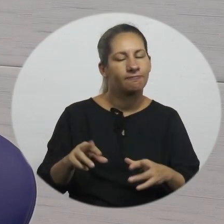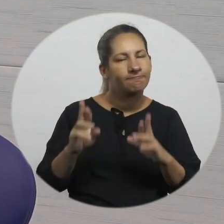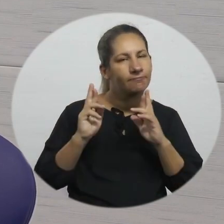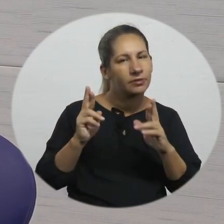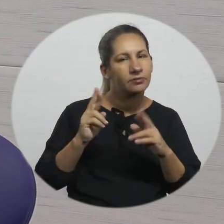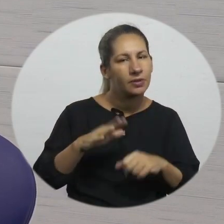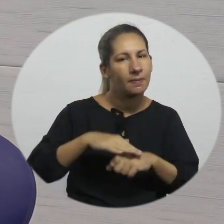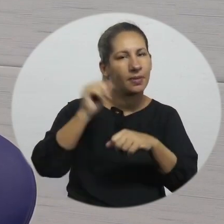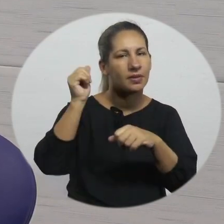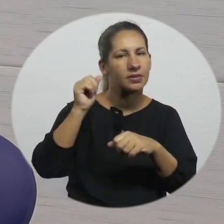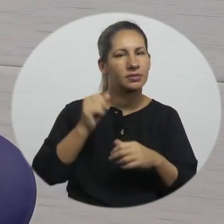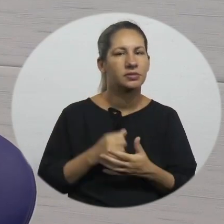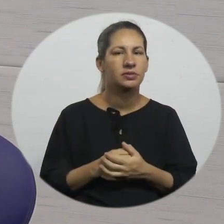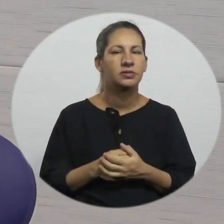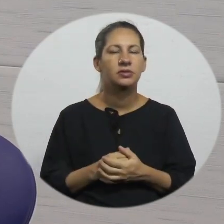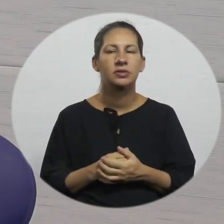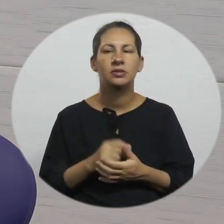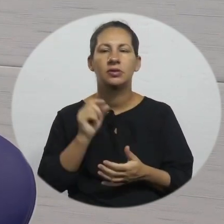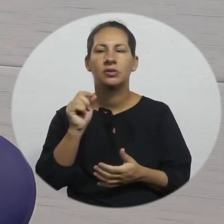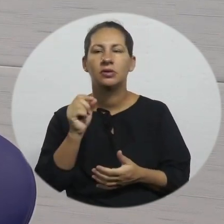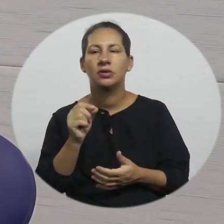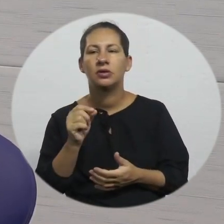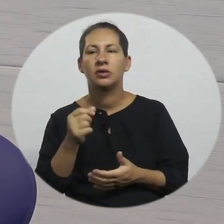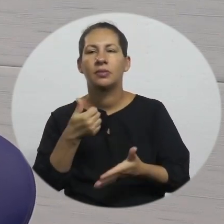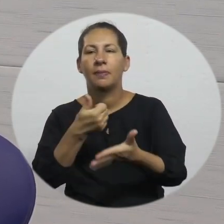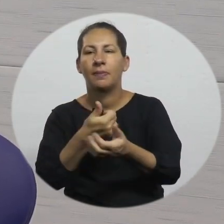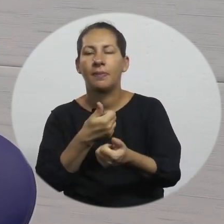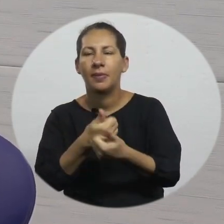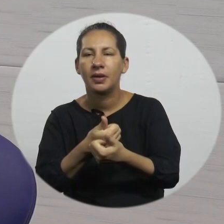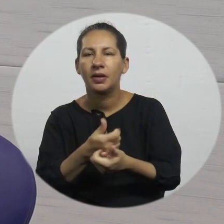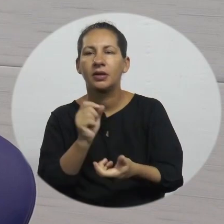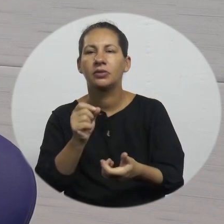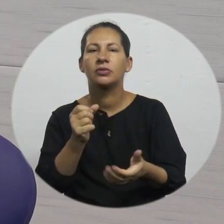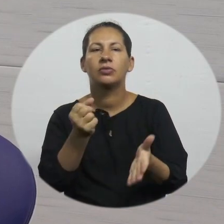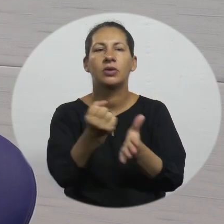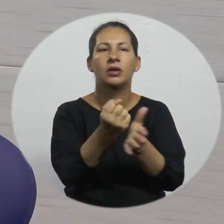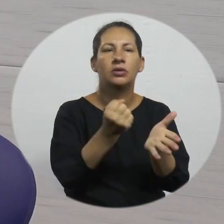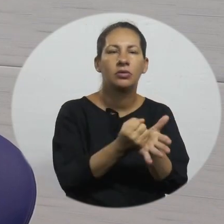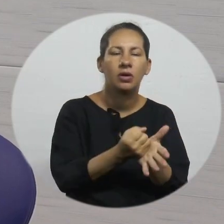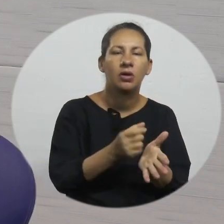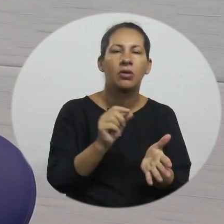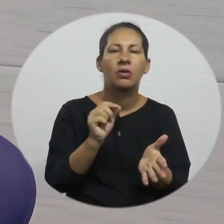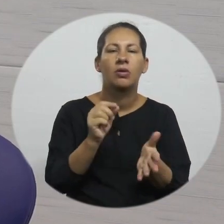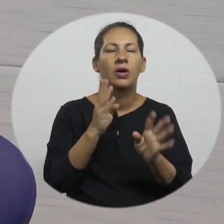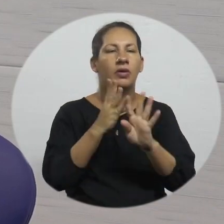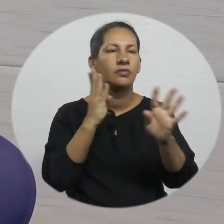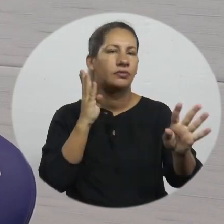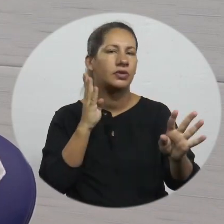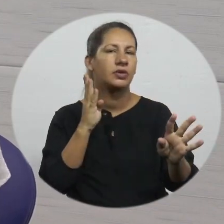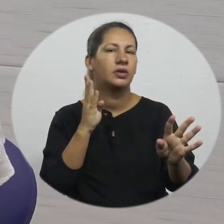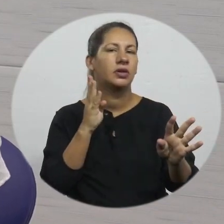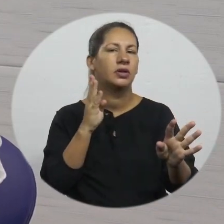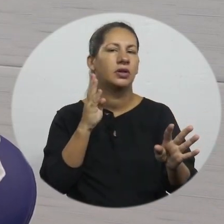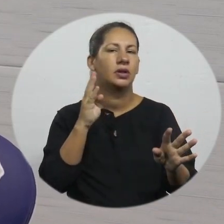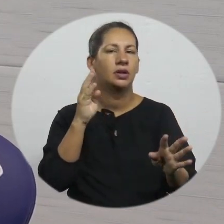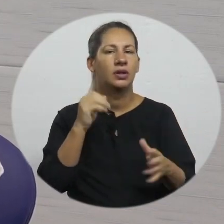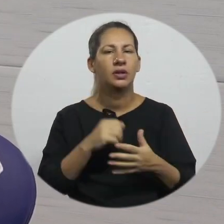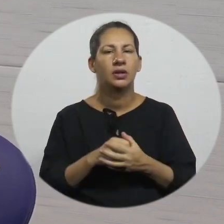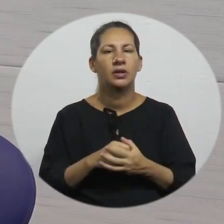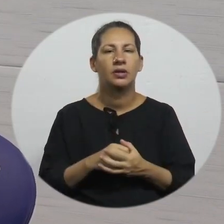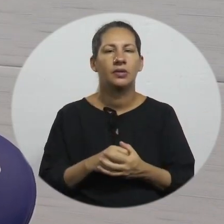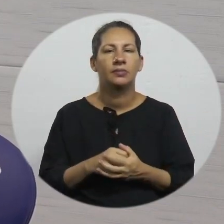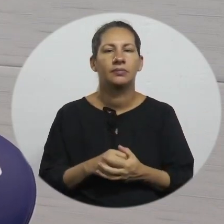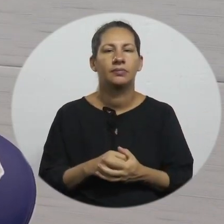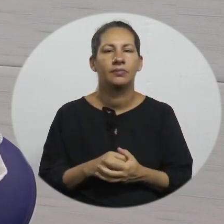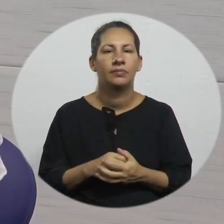de orientar o eleitor, chegar próximo a ele e dizer que agora é a hora dele procurar o cartório eleitoral. Os cartórios não há fila, os cartórios estão,